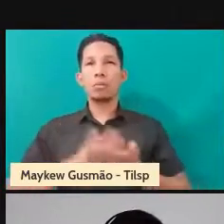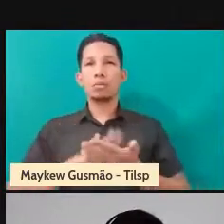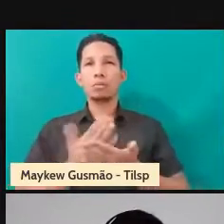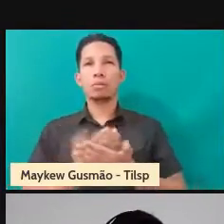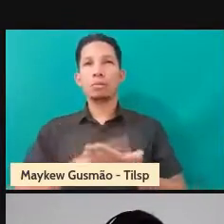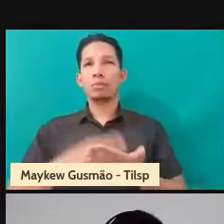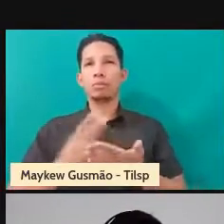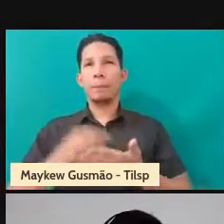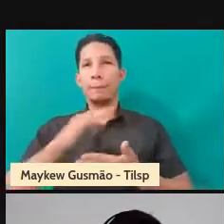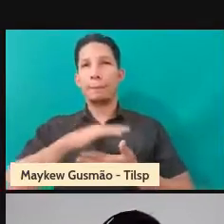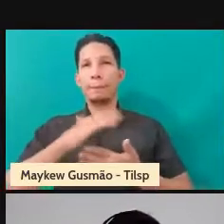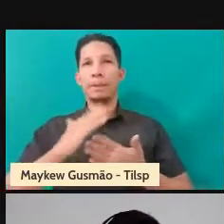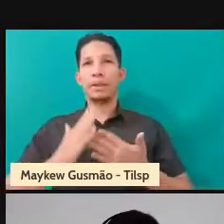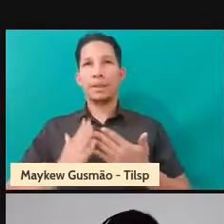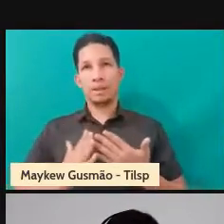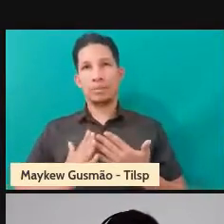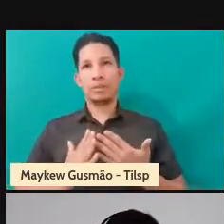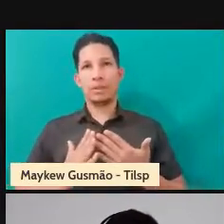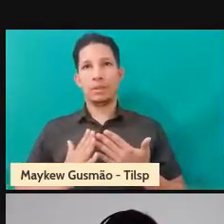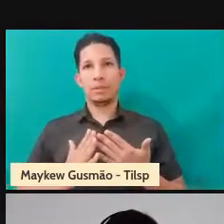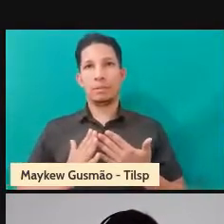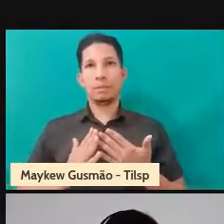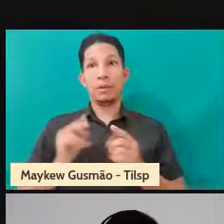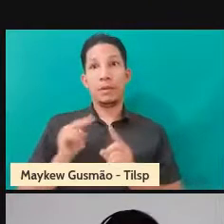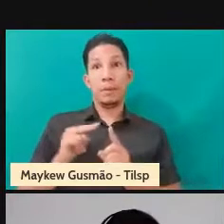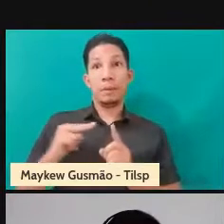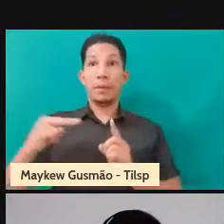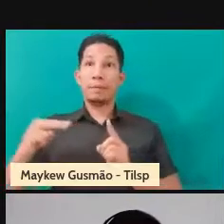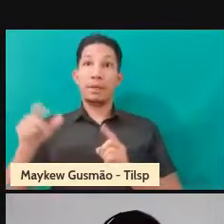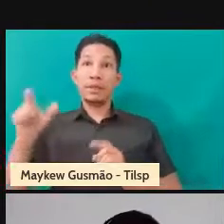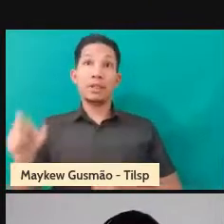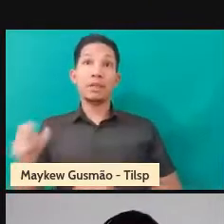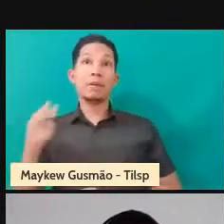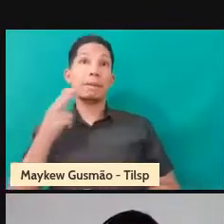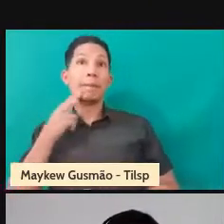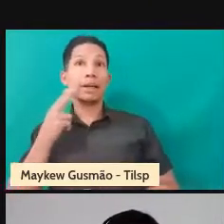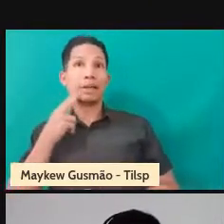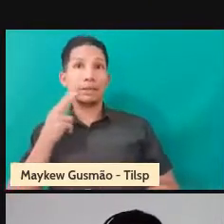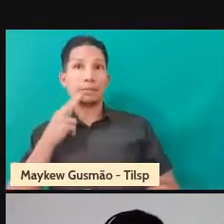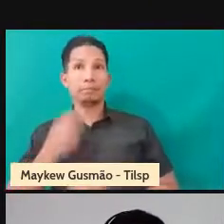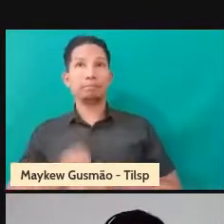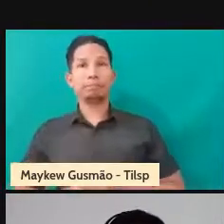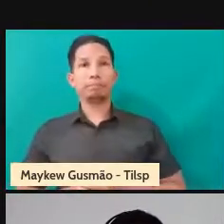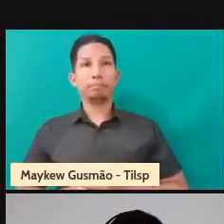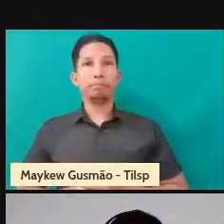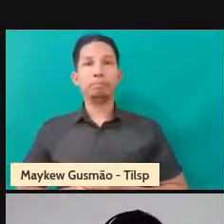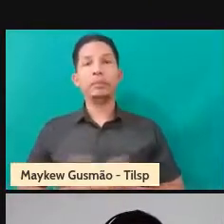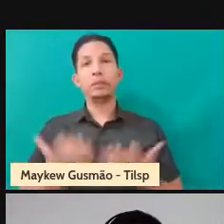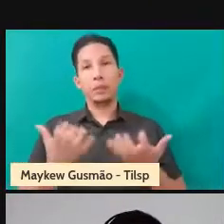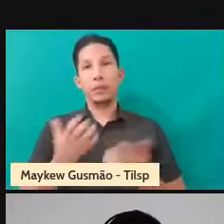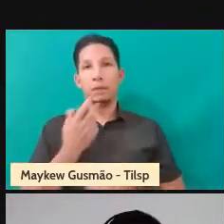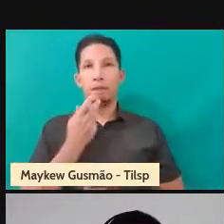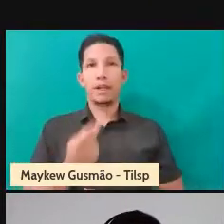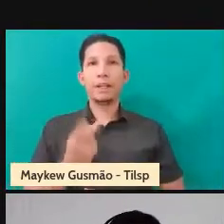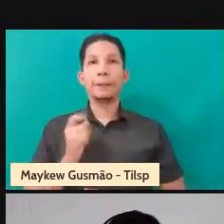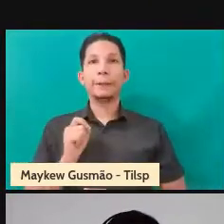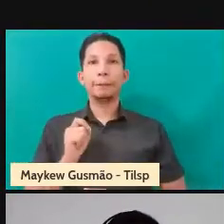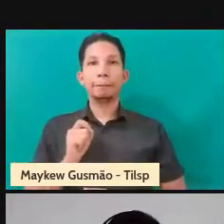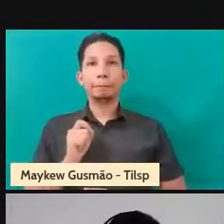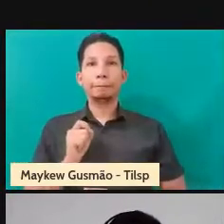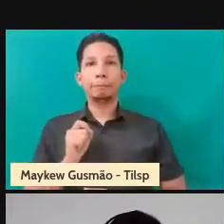de língua de sinais a partir da perspectiva bakhtiniana. E eu quero dizer que é